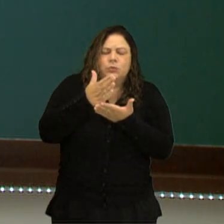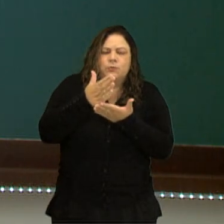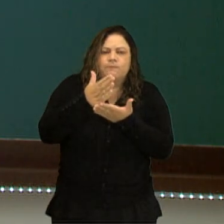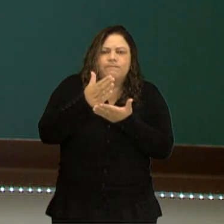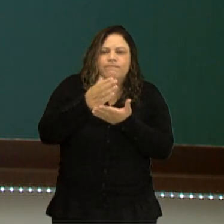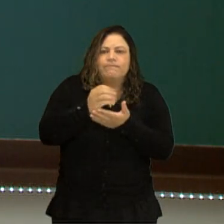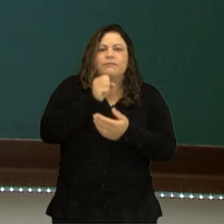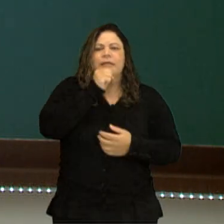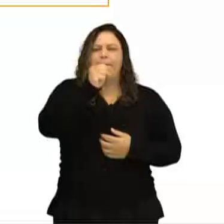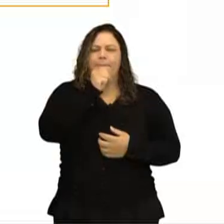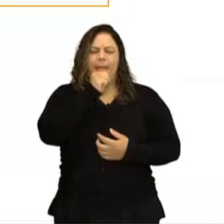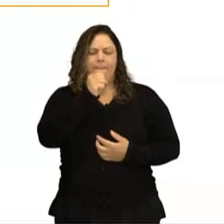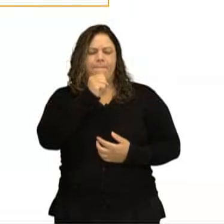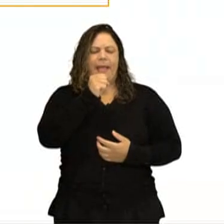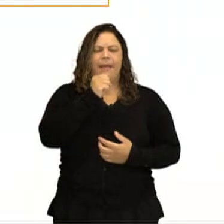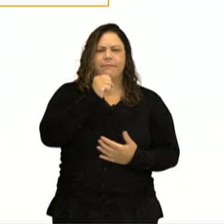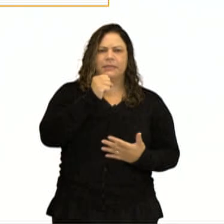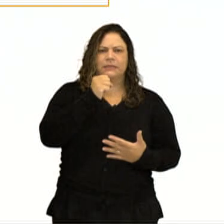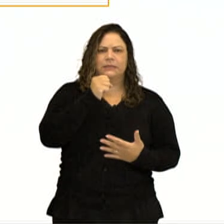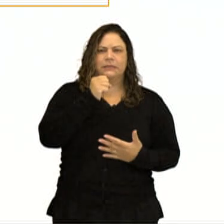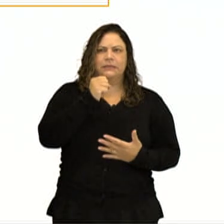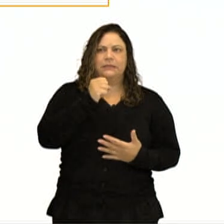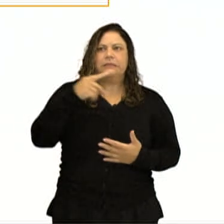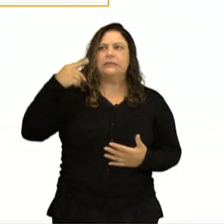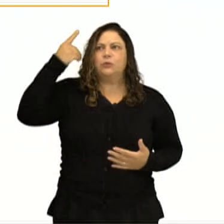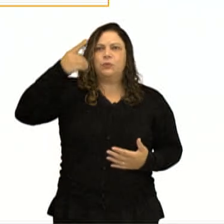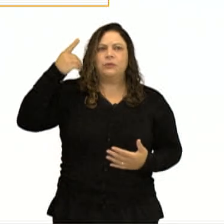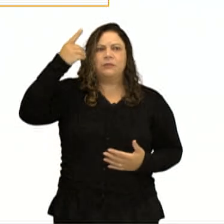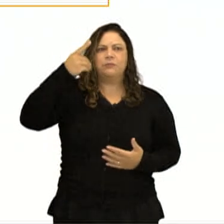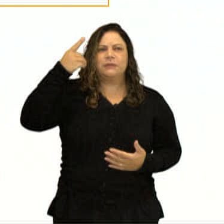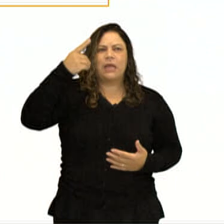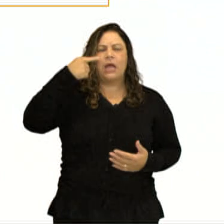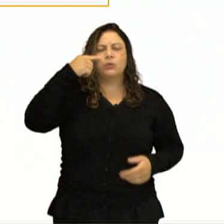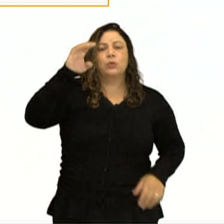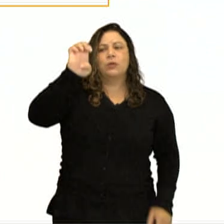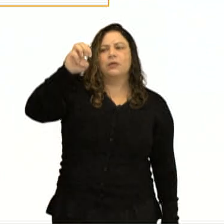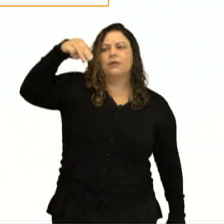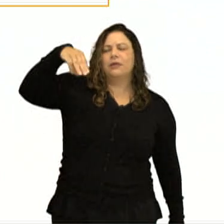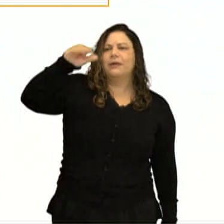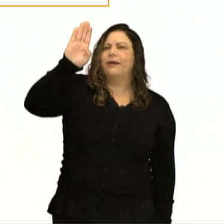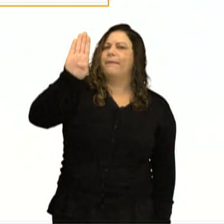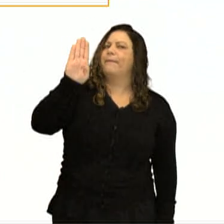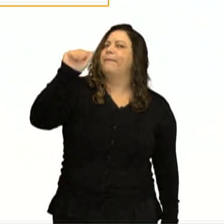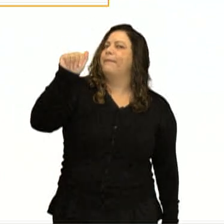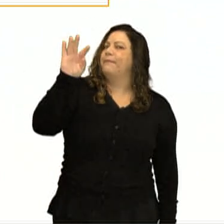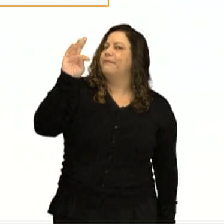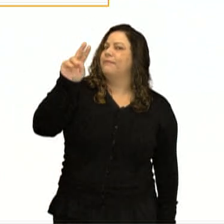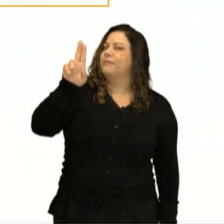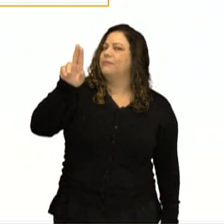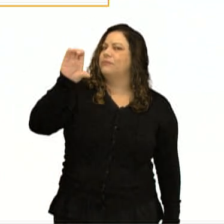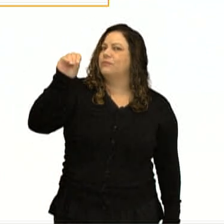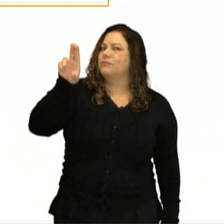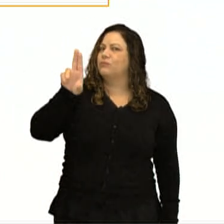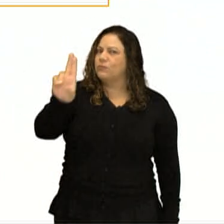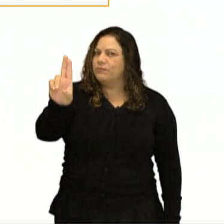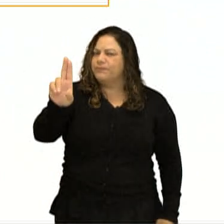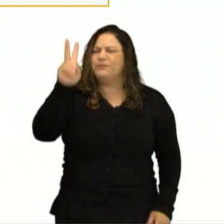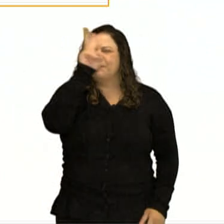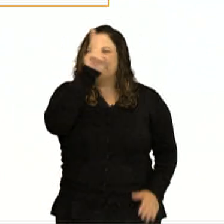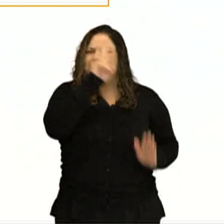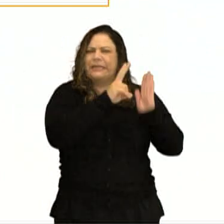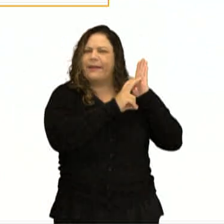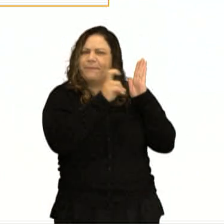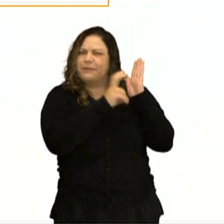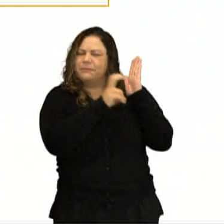deputado embatucou. Então, relembraram lá Você lembra que a gente foi lá no